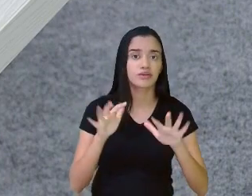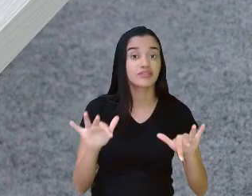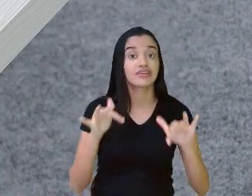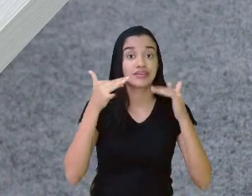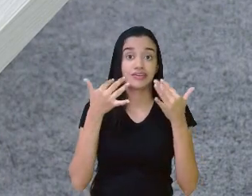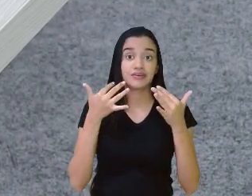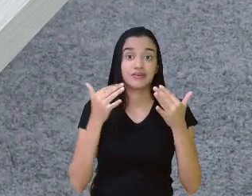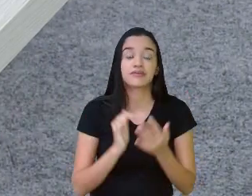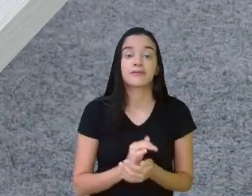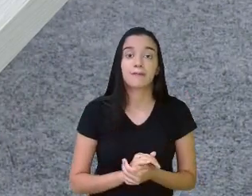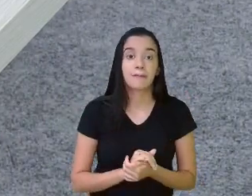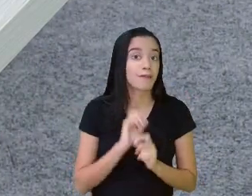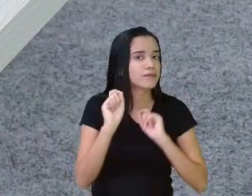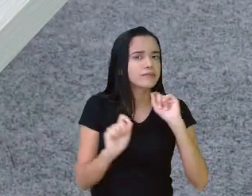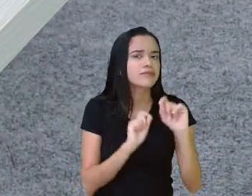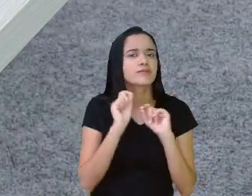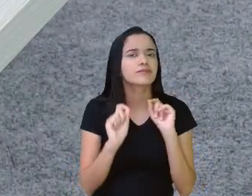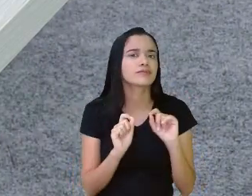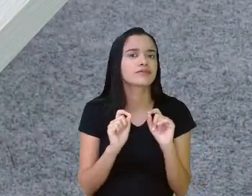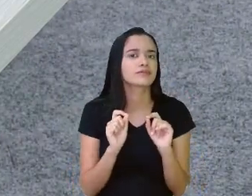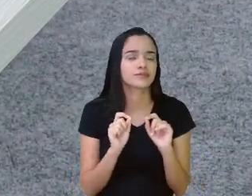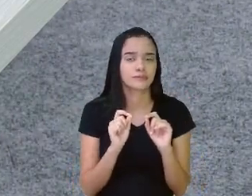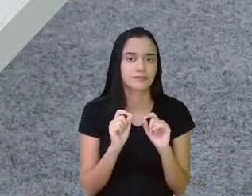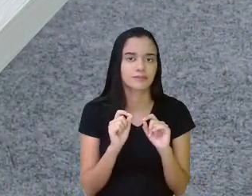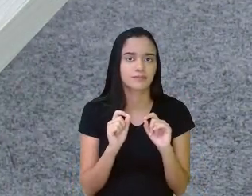prestem atenção no seguinte.